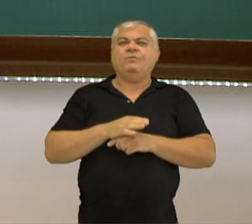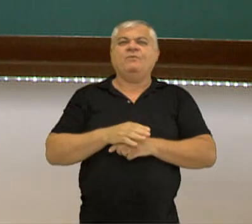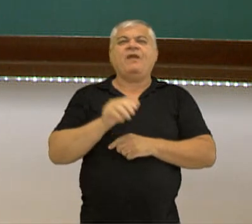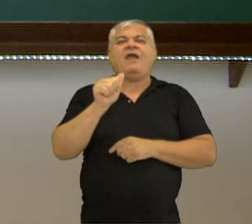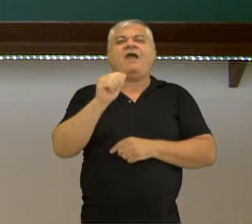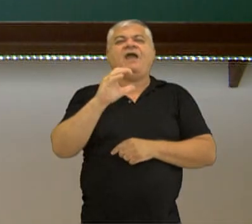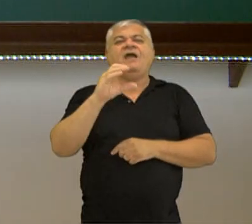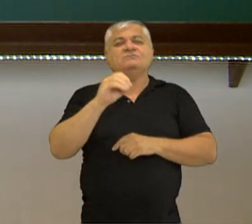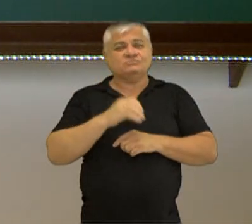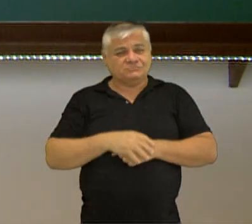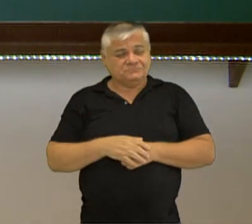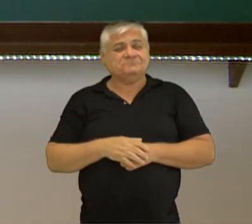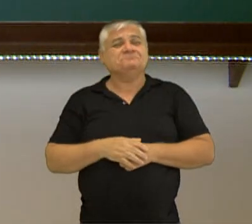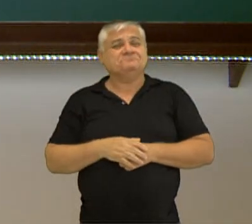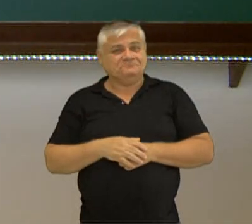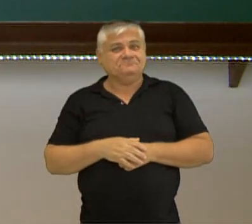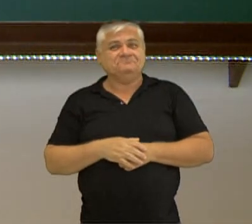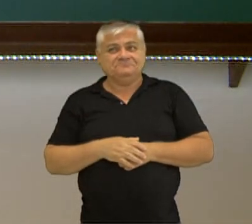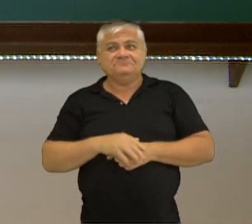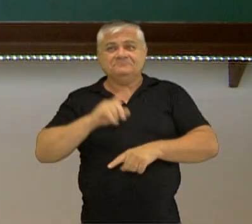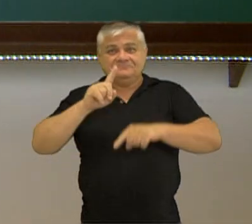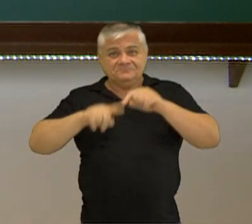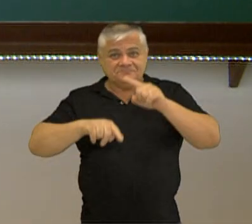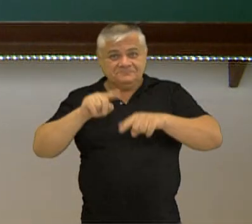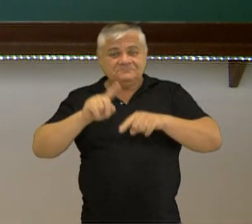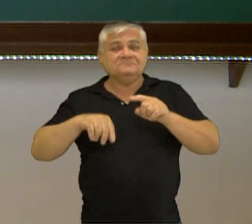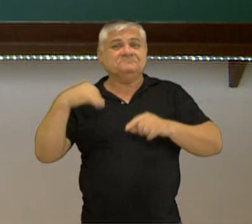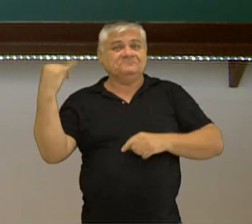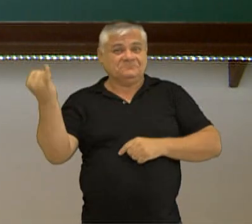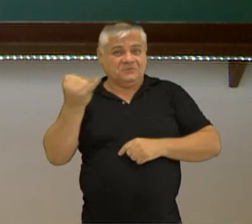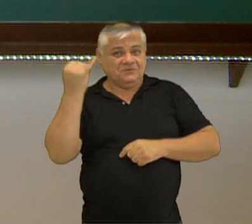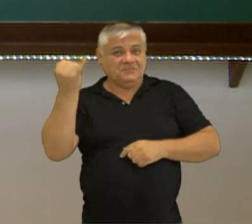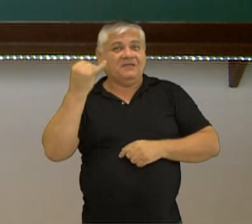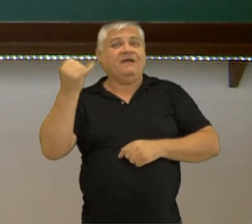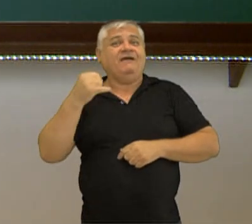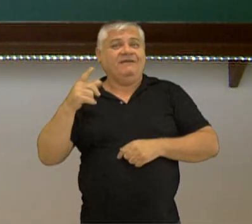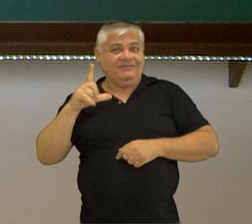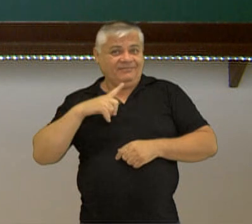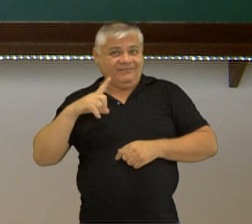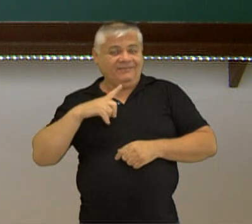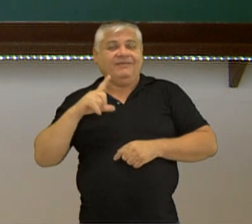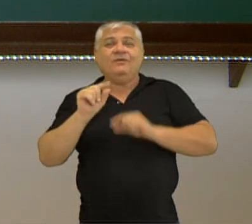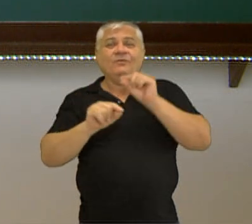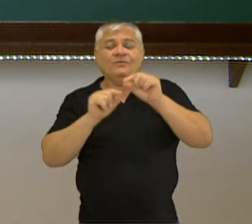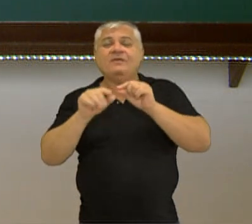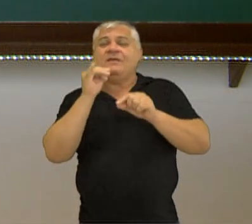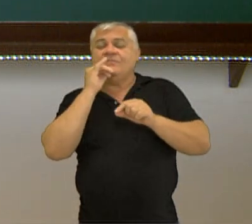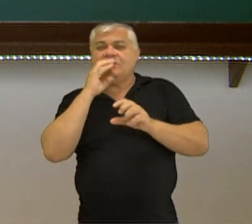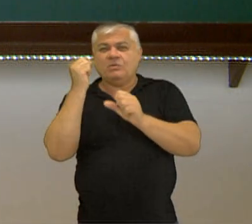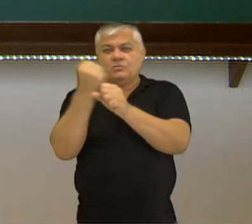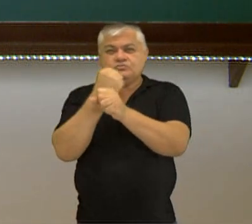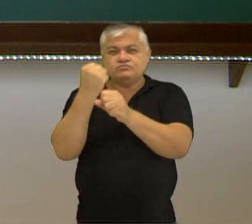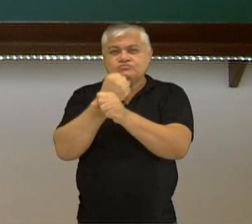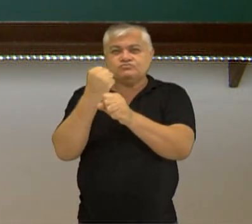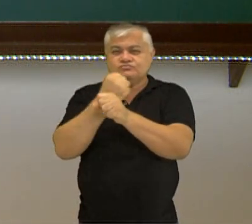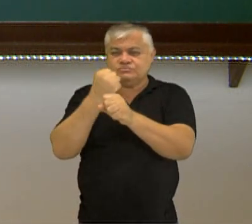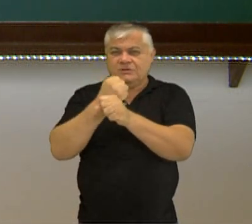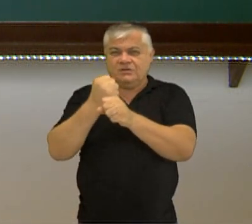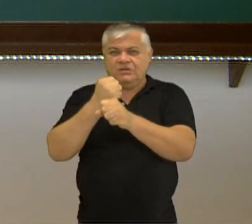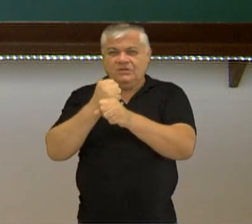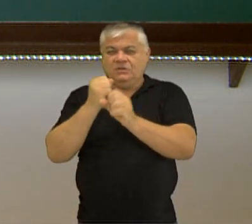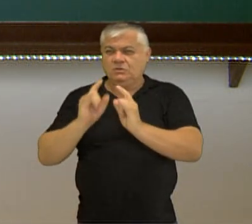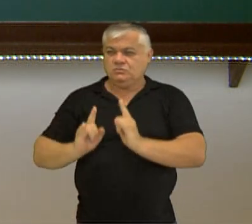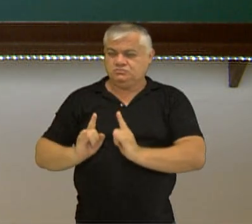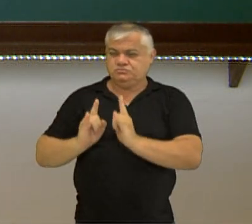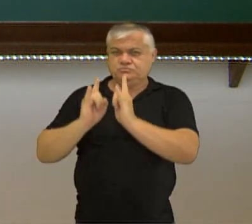metal que tem uma importância, e vai ter lá na frente uma importância muito grande nas edificações, por exemplo, estou dando só um